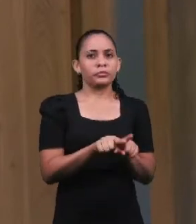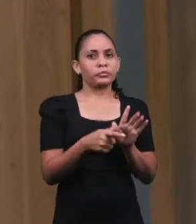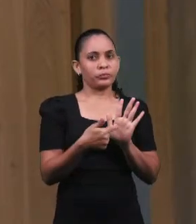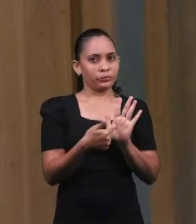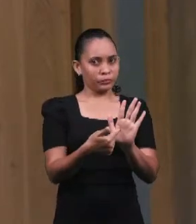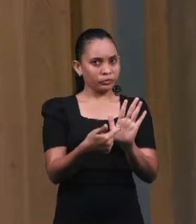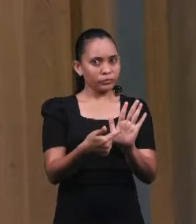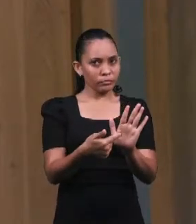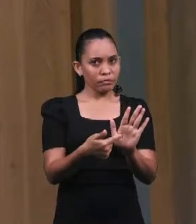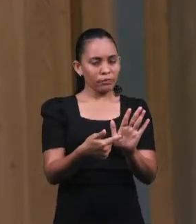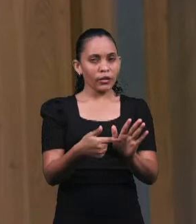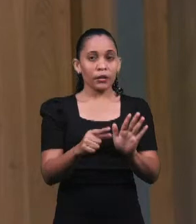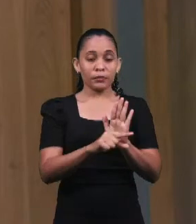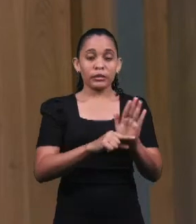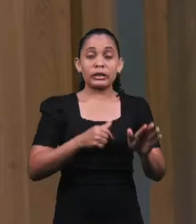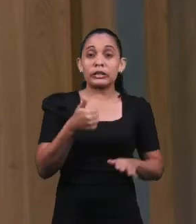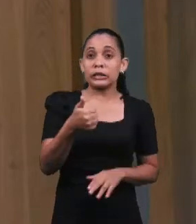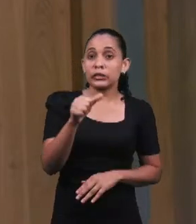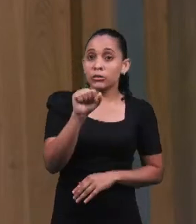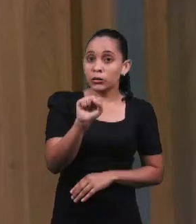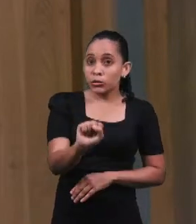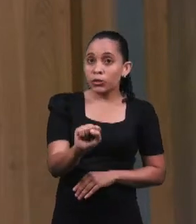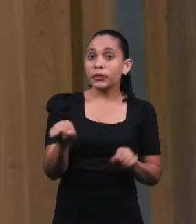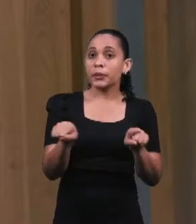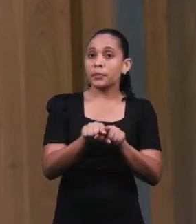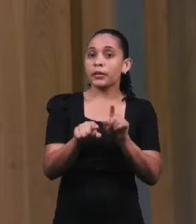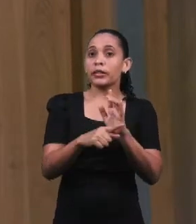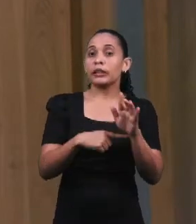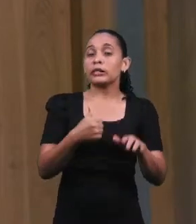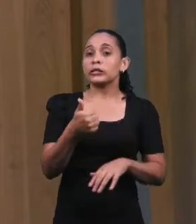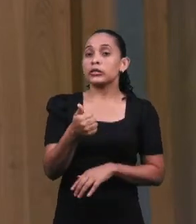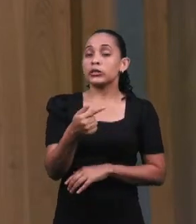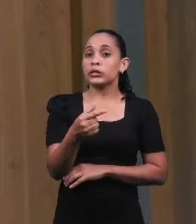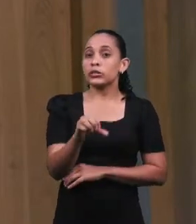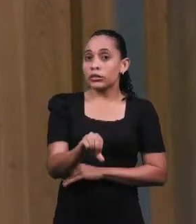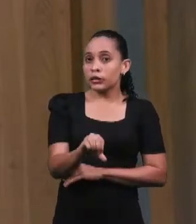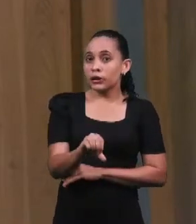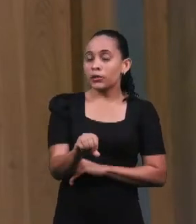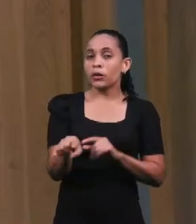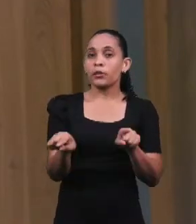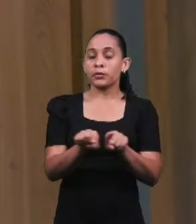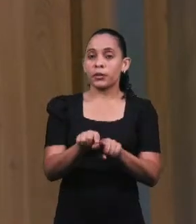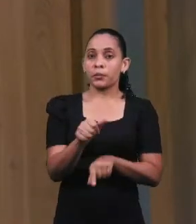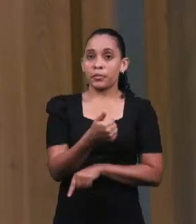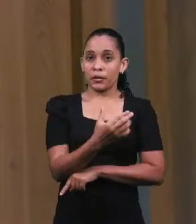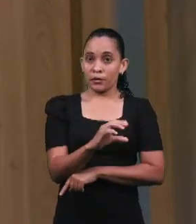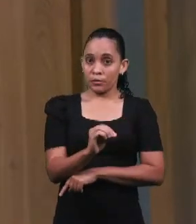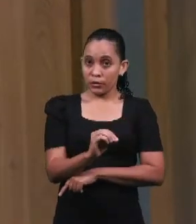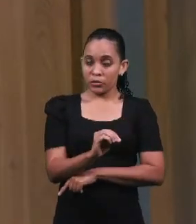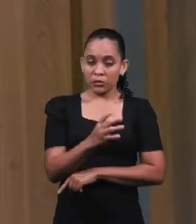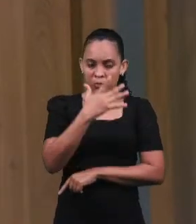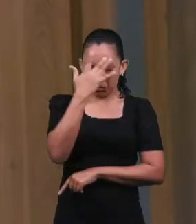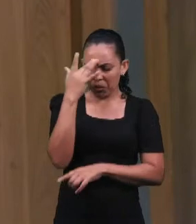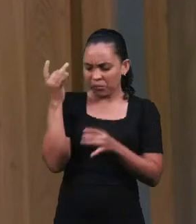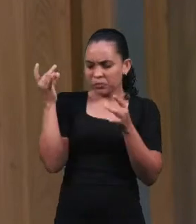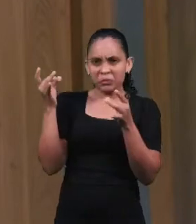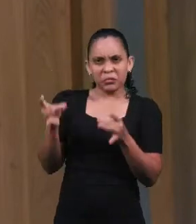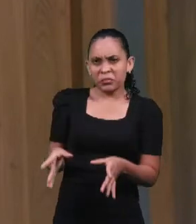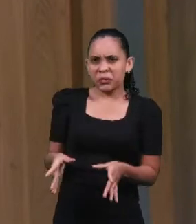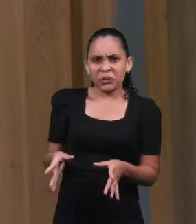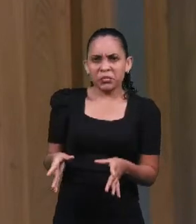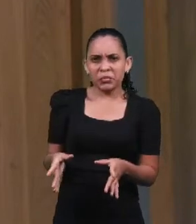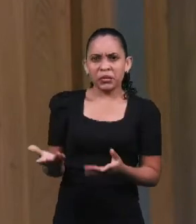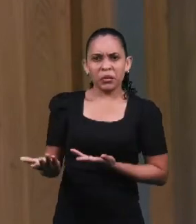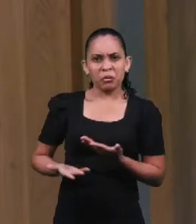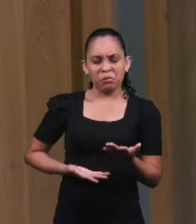do versículo 18, 19, 20, né? Aqueles que recusaram o convite, né? Especialmente o verso 18,